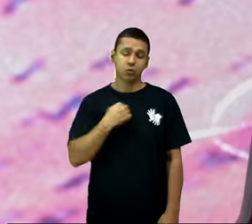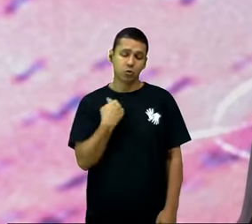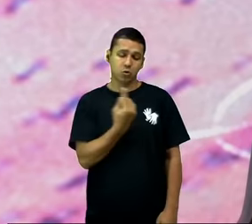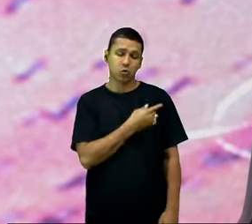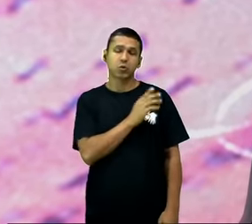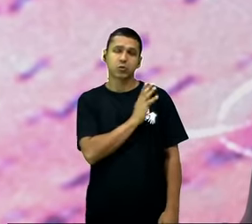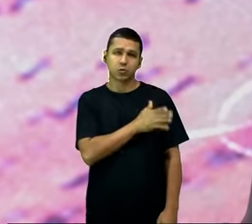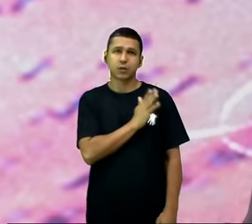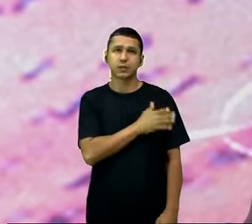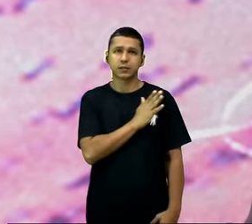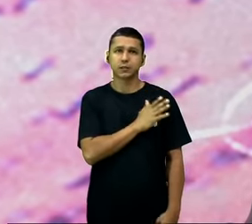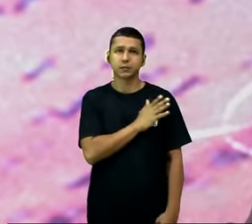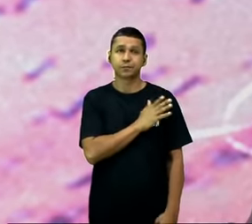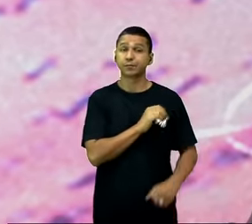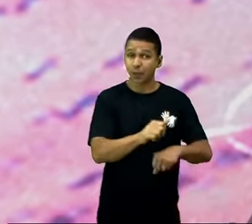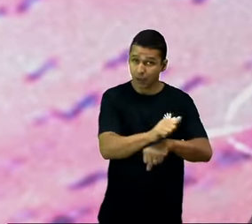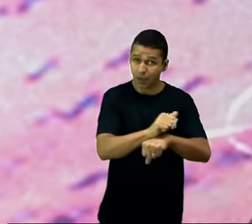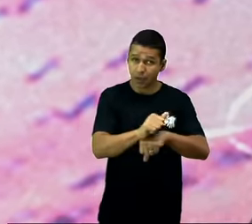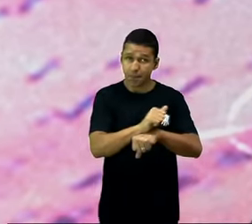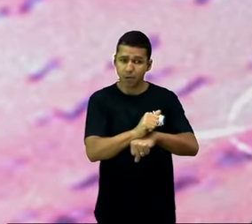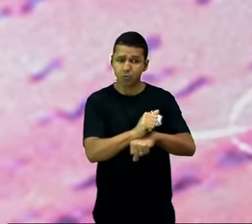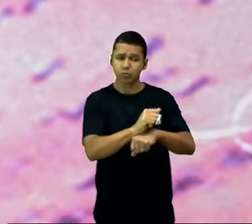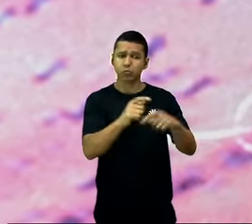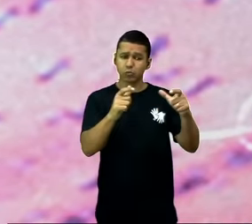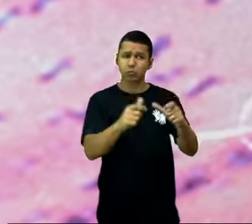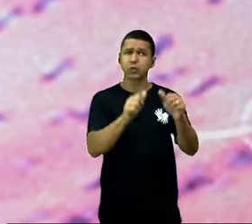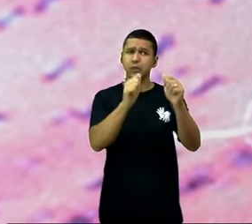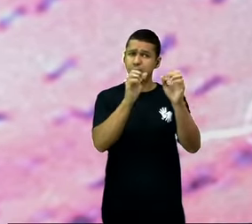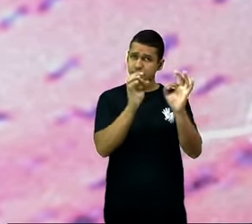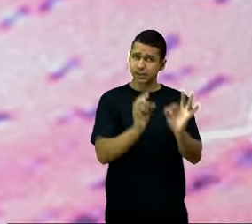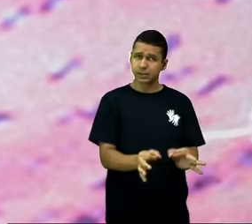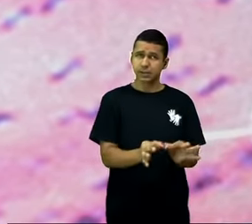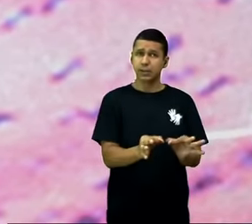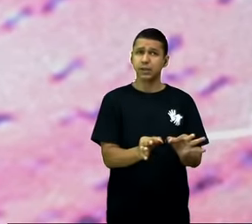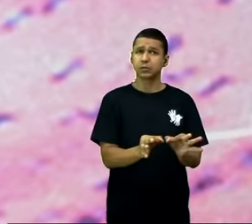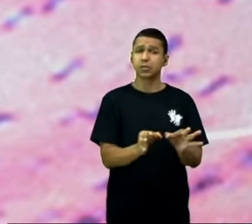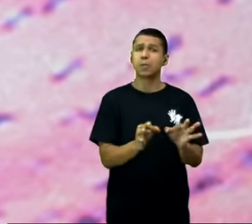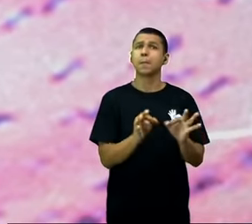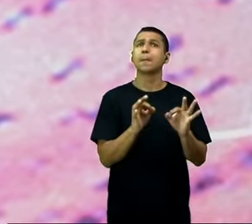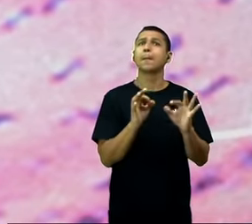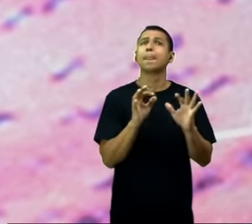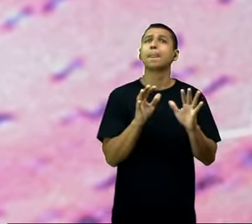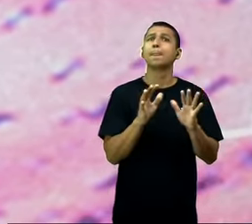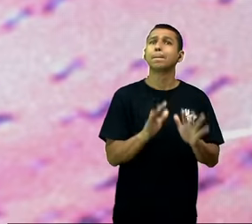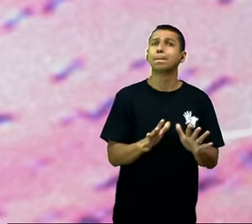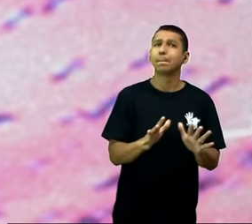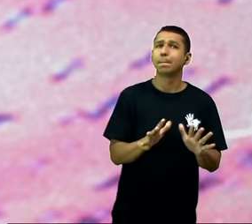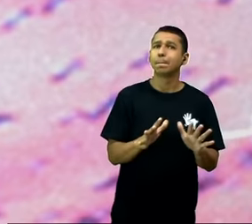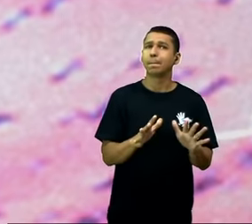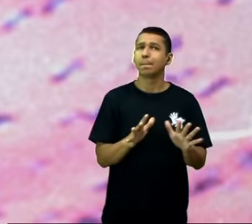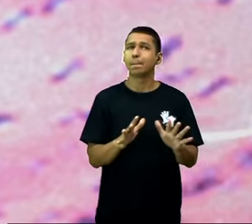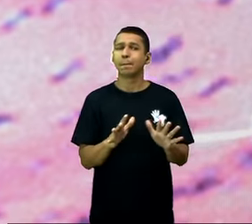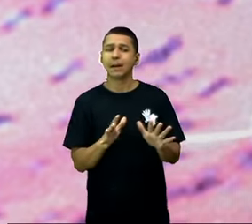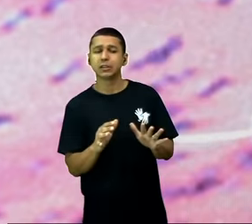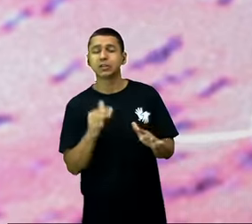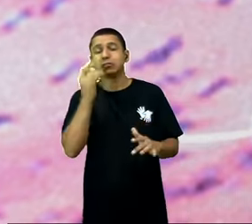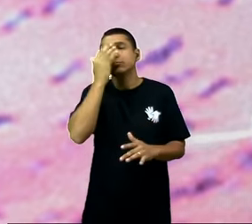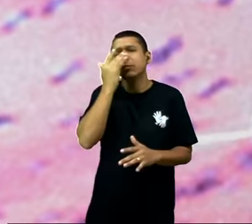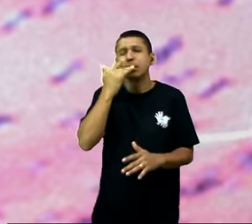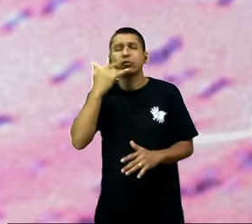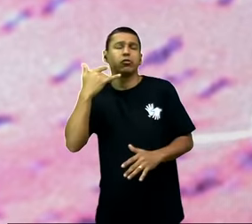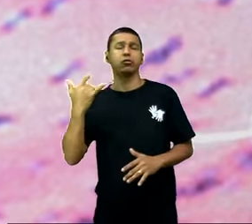Abraão está no lugar certo, mas por deixar Isaac entrar na relação dele com Deus, ele se distrai.